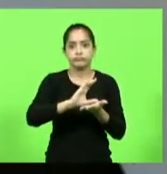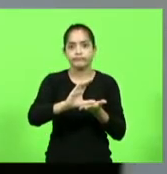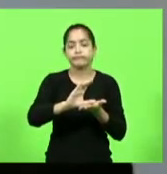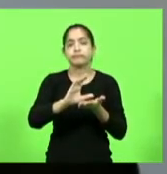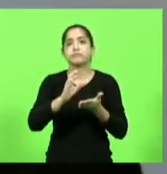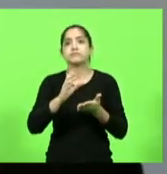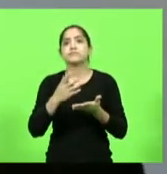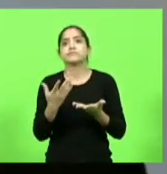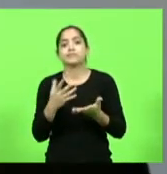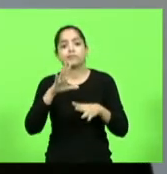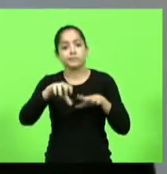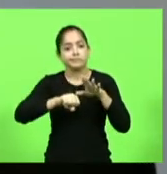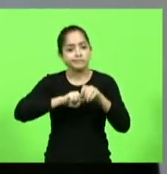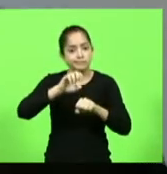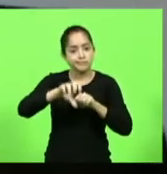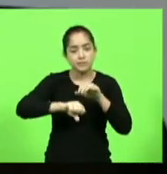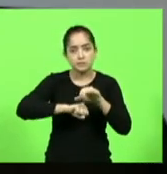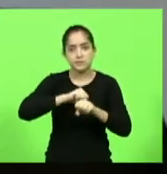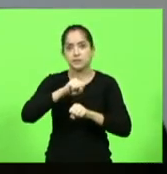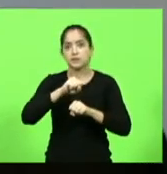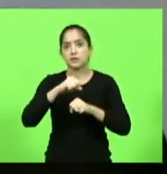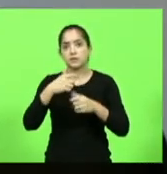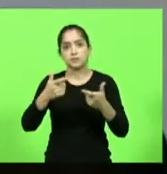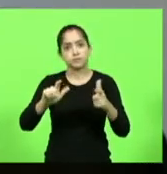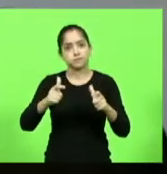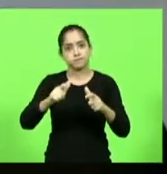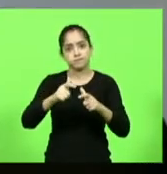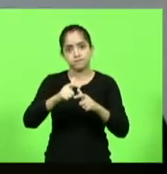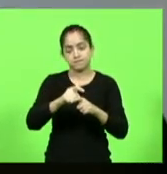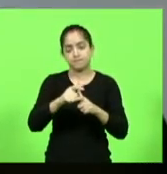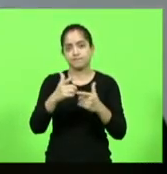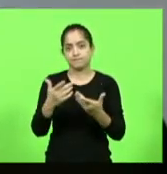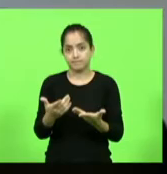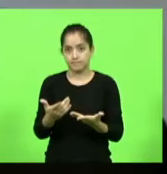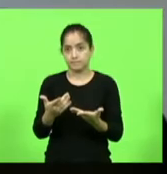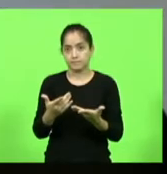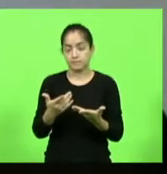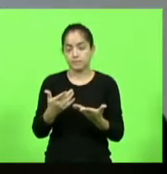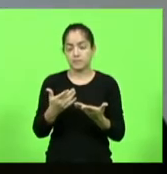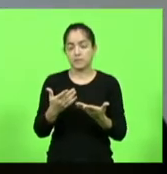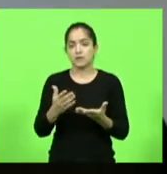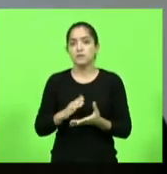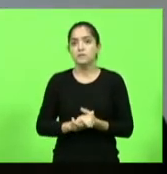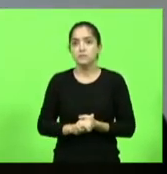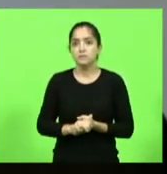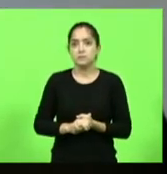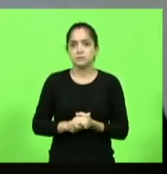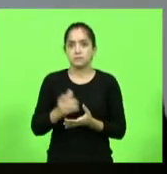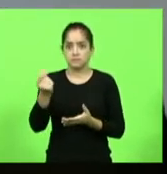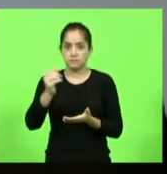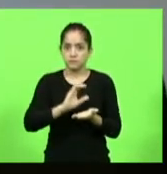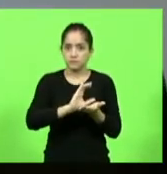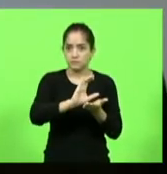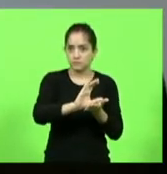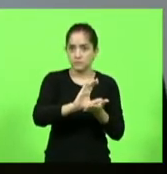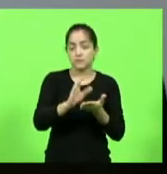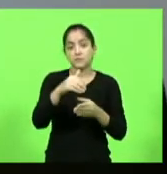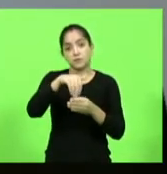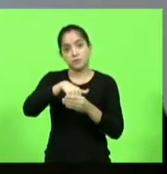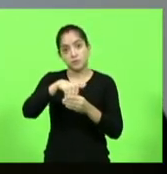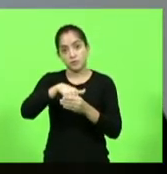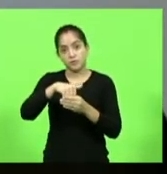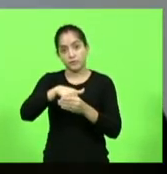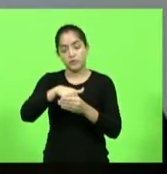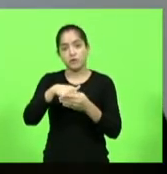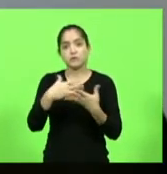abocanhando e não tem mais dinheiro. Então, que bom que o governo pode estar aplicando esses recursos. Tem meu voto favorável para derrubar do veto, mas